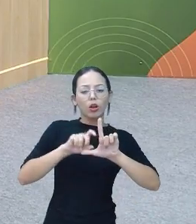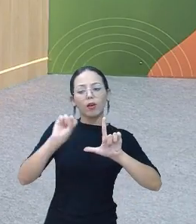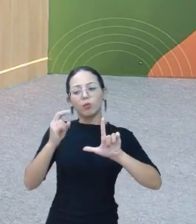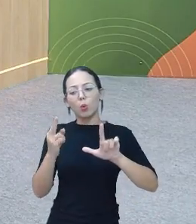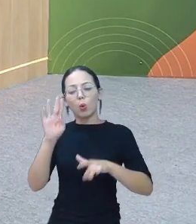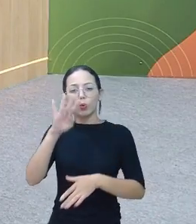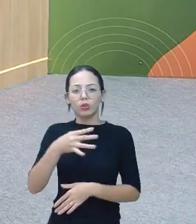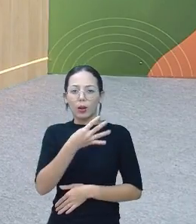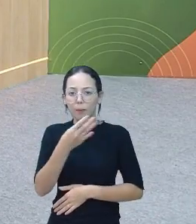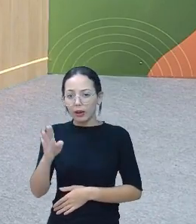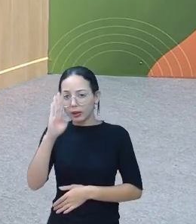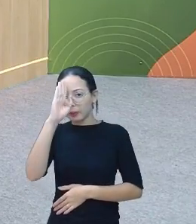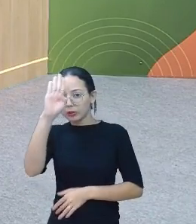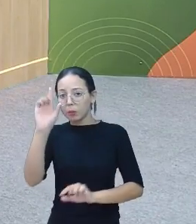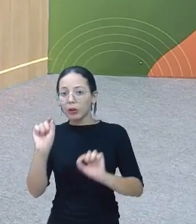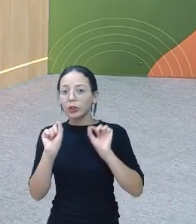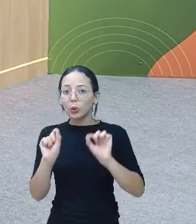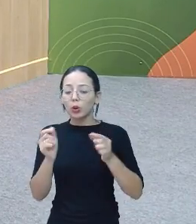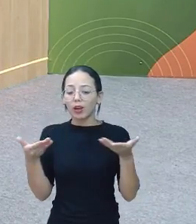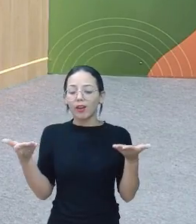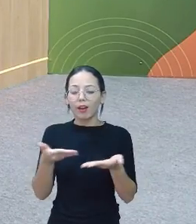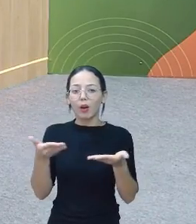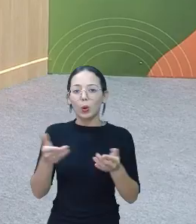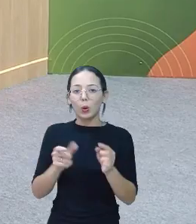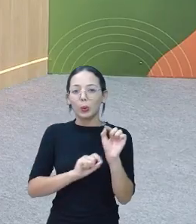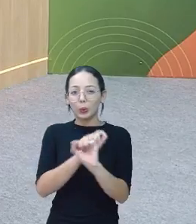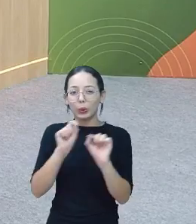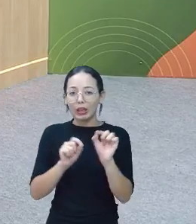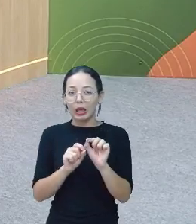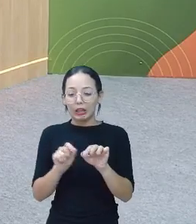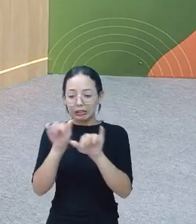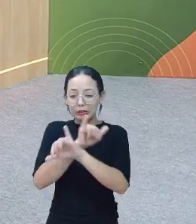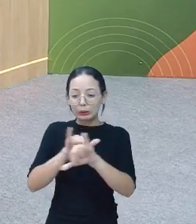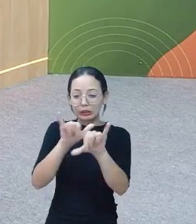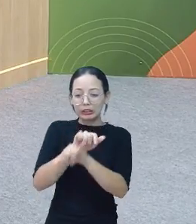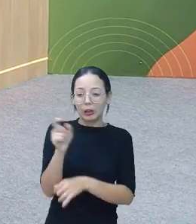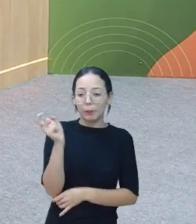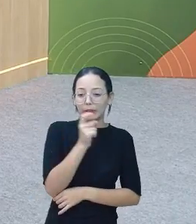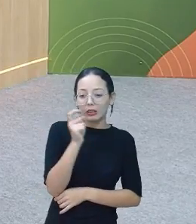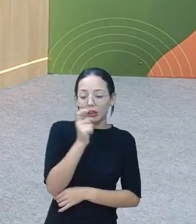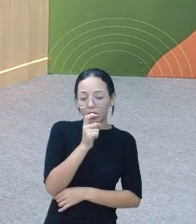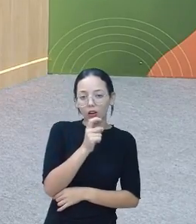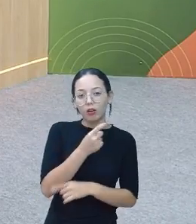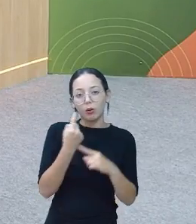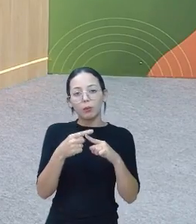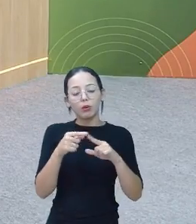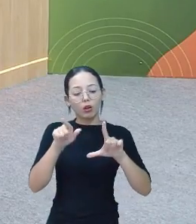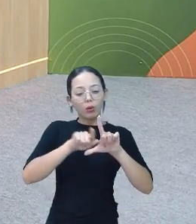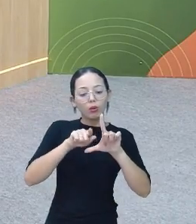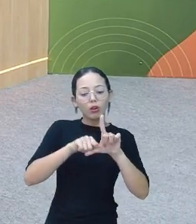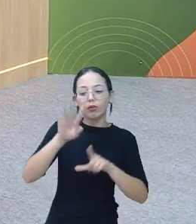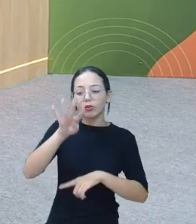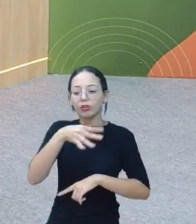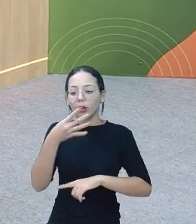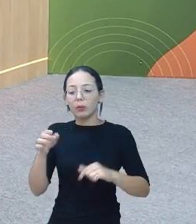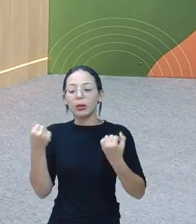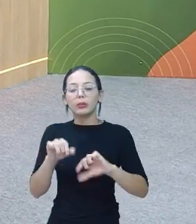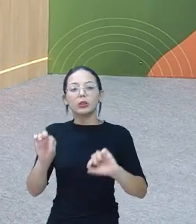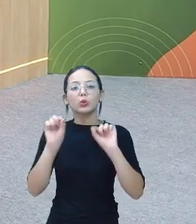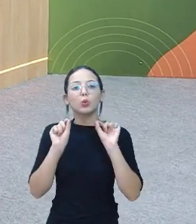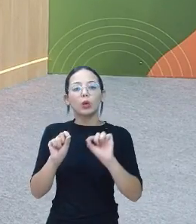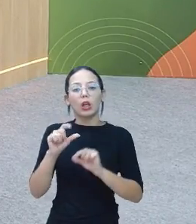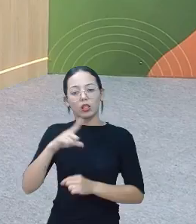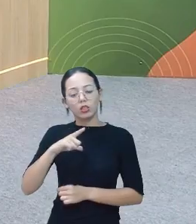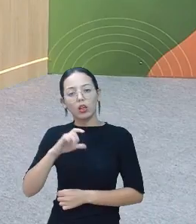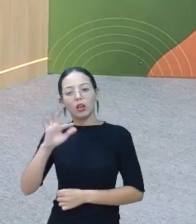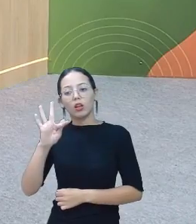tabela, principalmente por esse universo das fake news, né? Ou seja, um gráfico e uma tabela, ele precisa ter uma fonte para